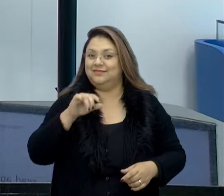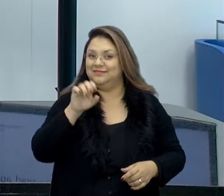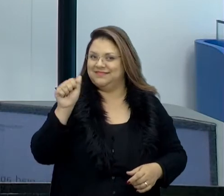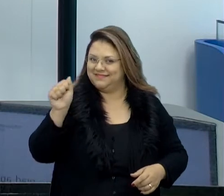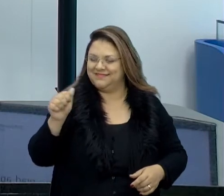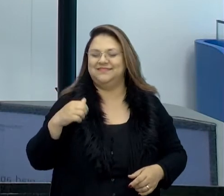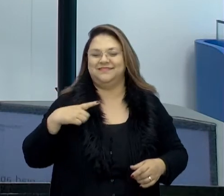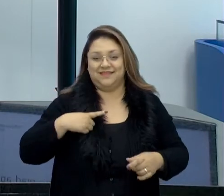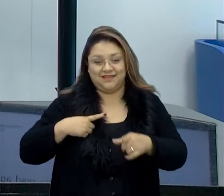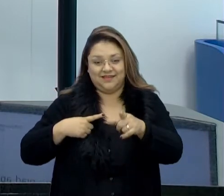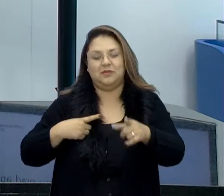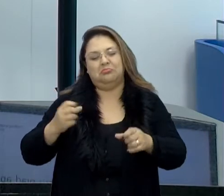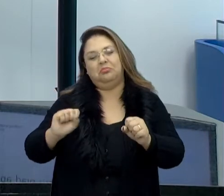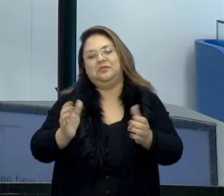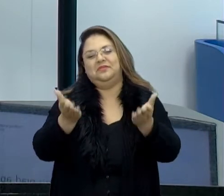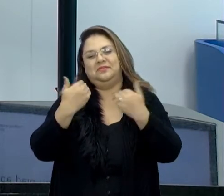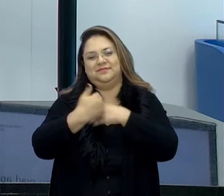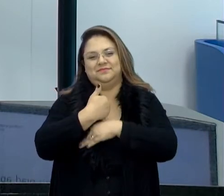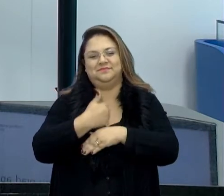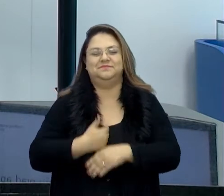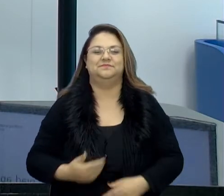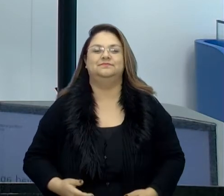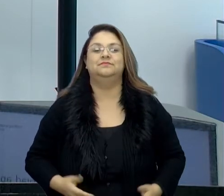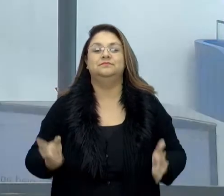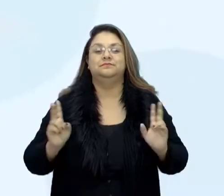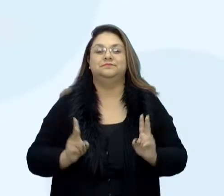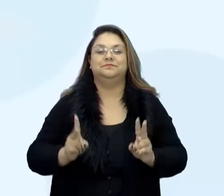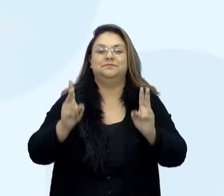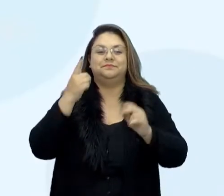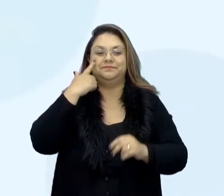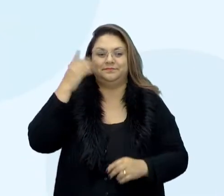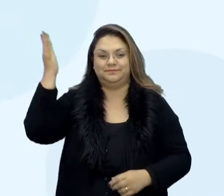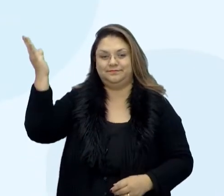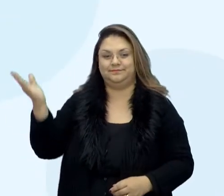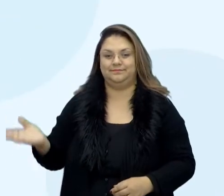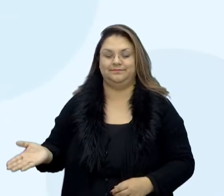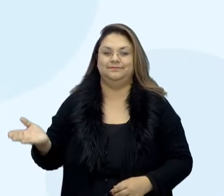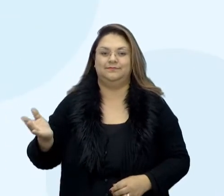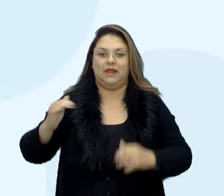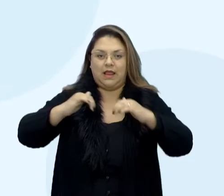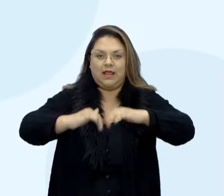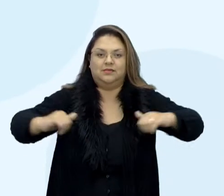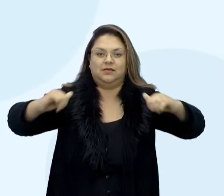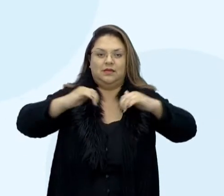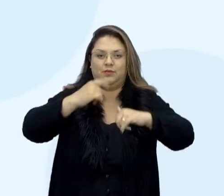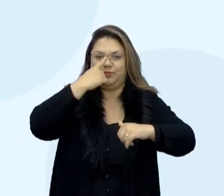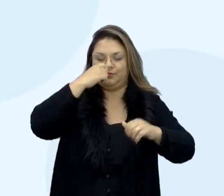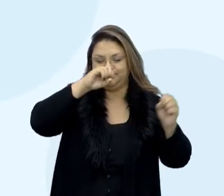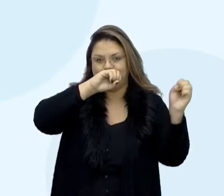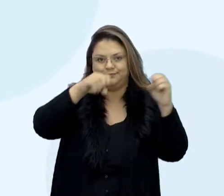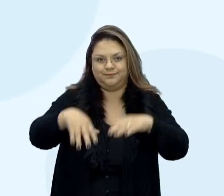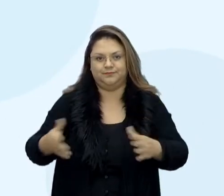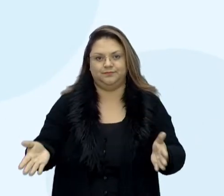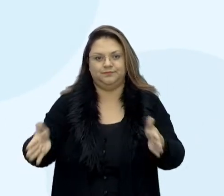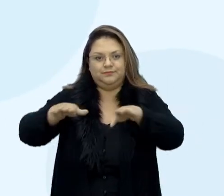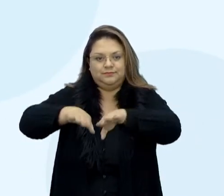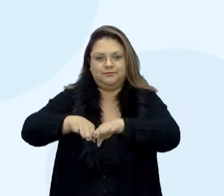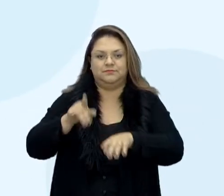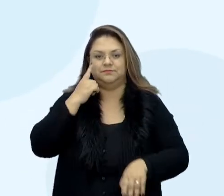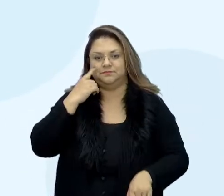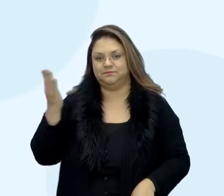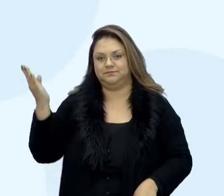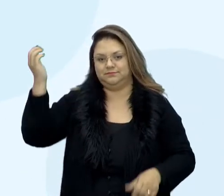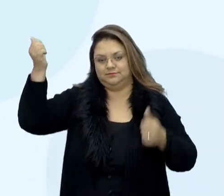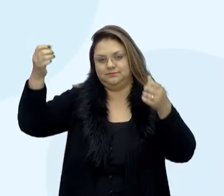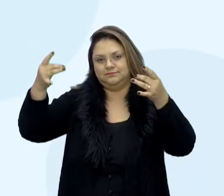nossa aula, tá? Então, aqui está a definição do aterro sanitário, né? Isso nós já vimos em detalhes na última aula,